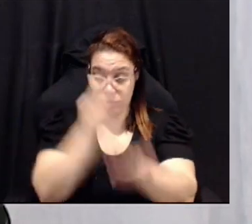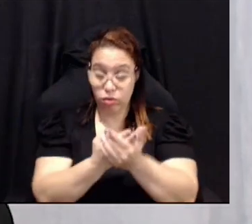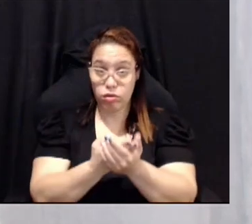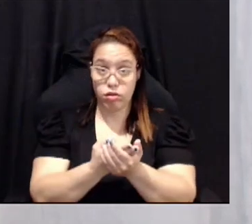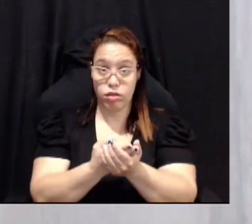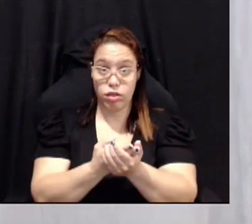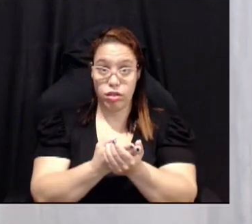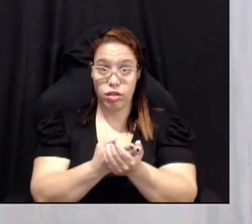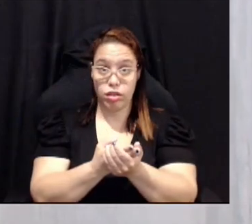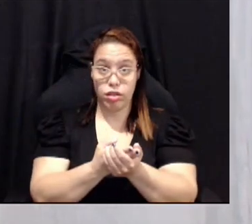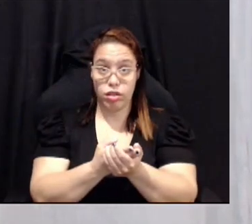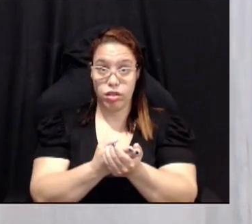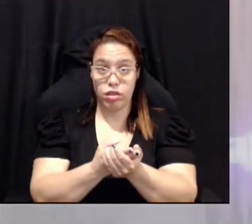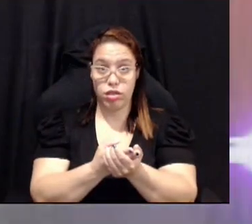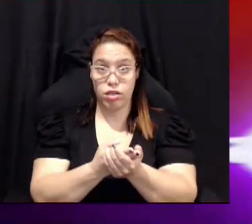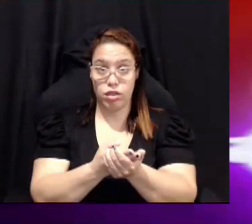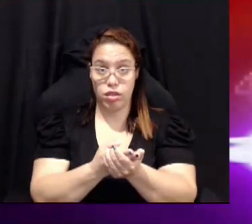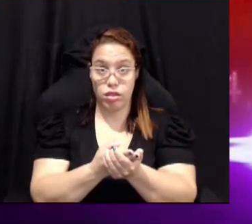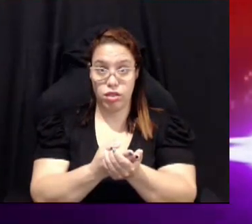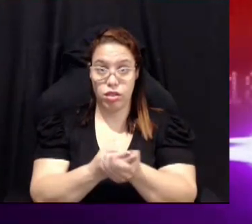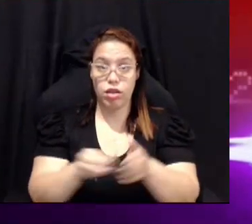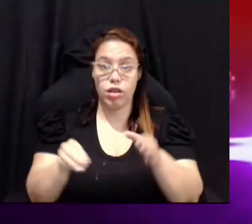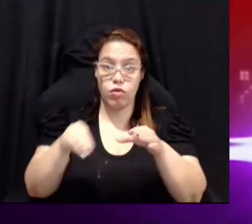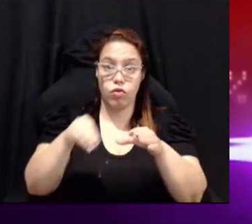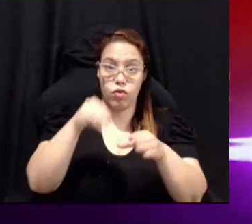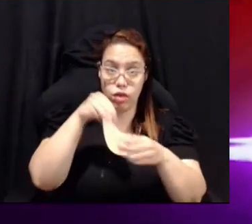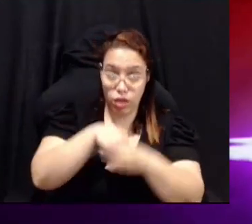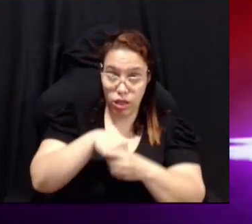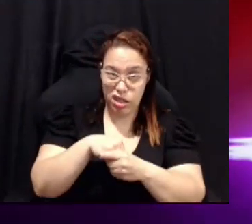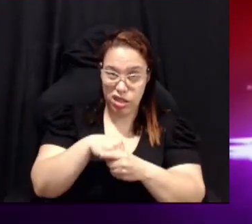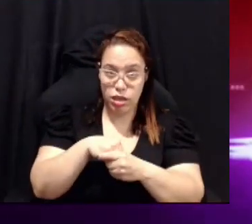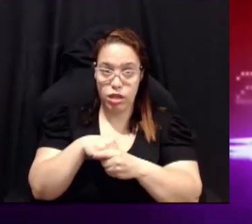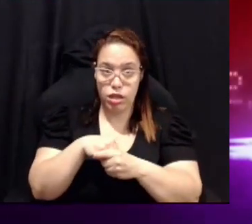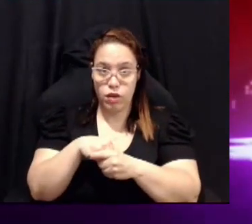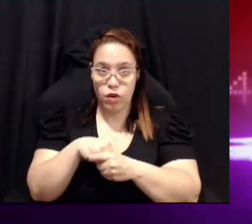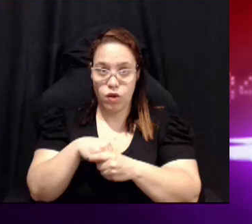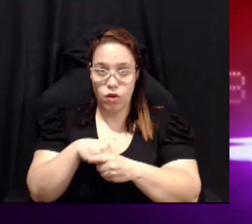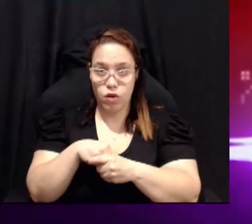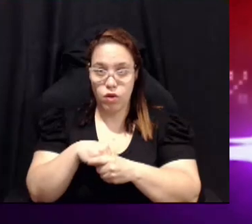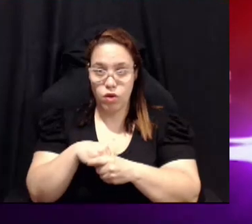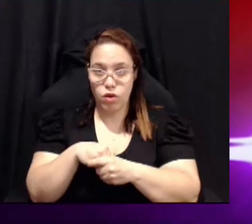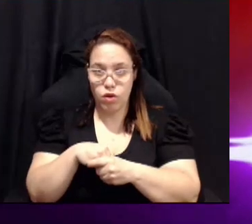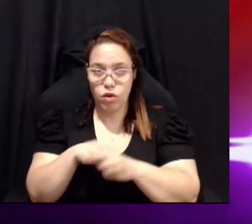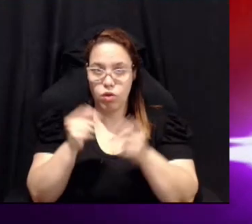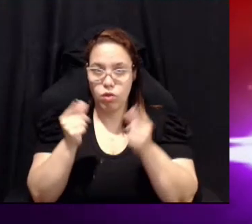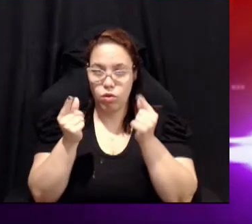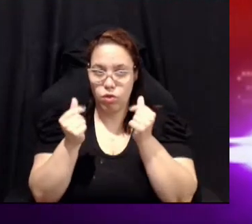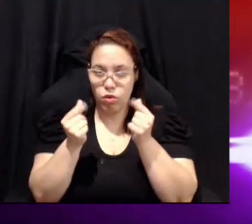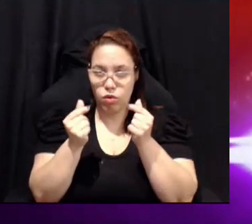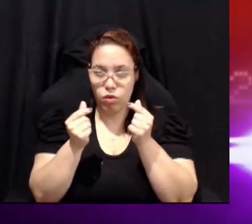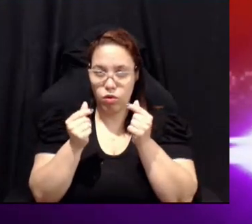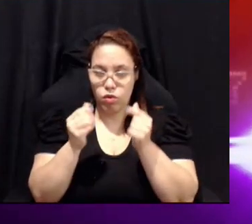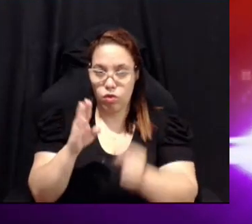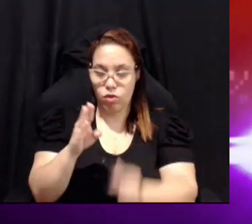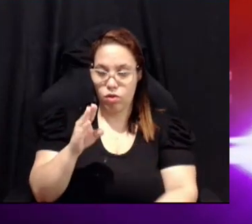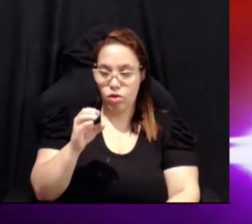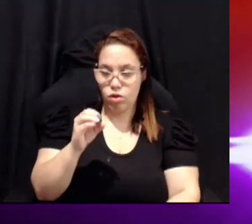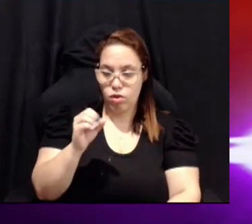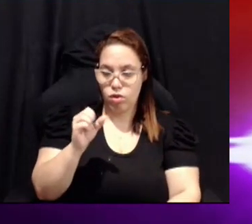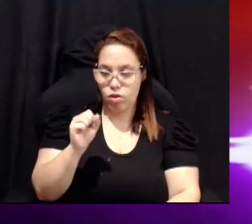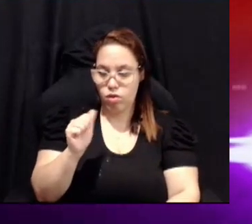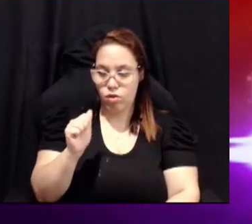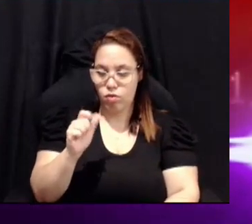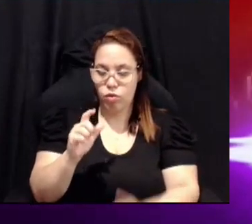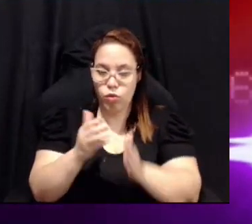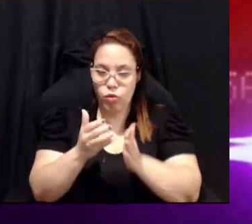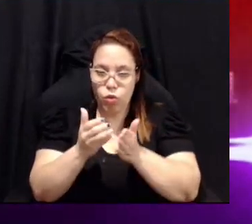né? Você entra no mercado, pega meio que um dinheiro da Bolsa de Valores emprestado e